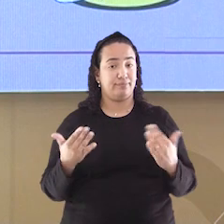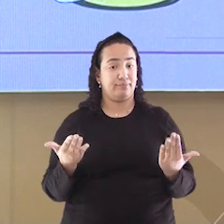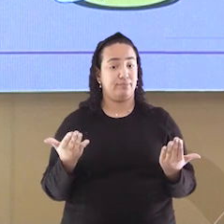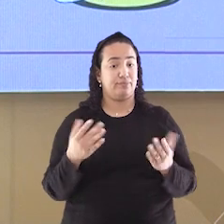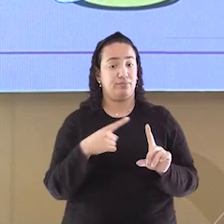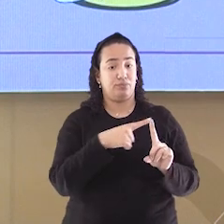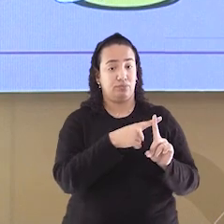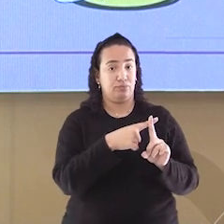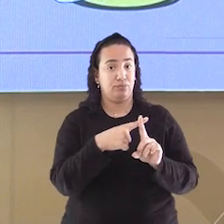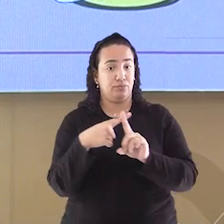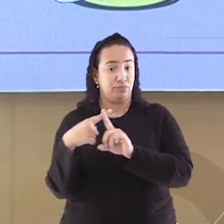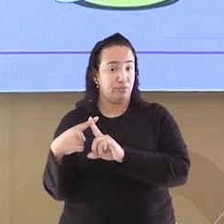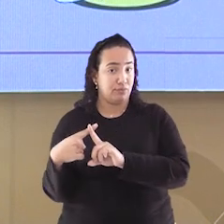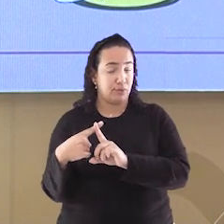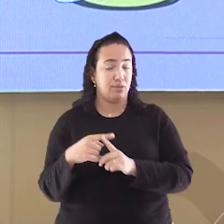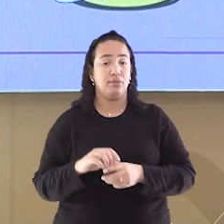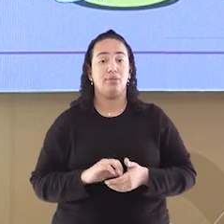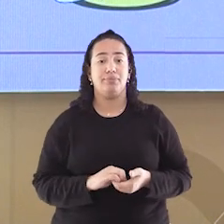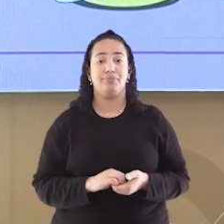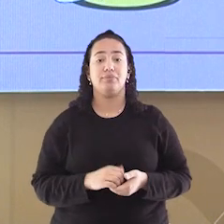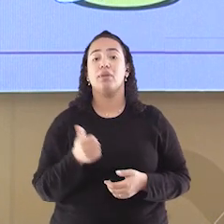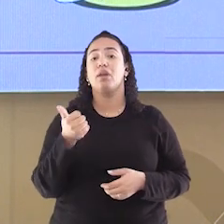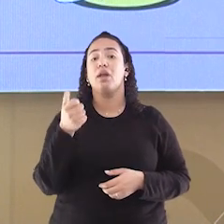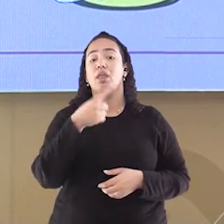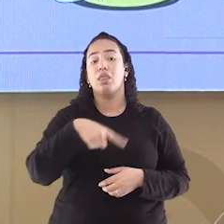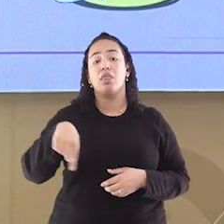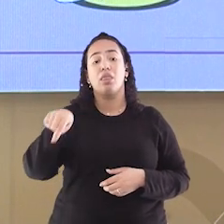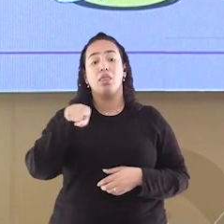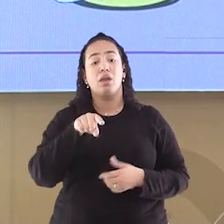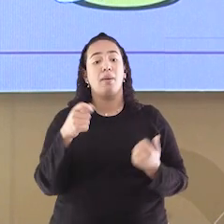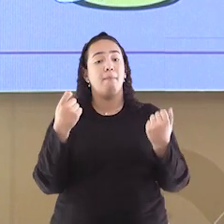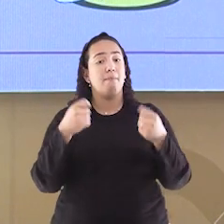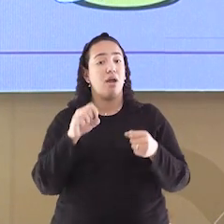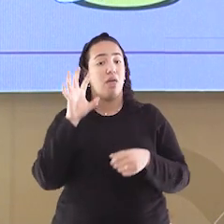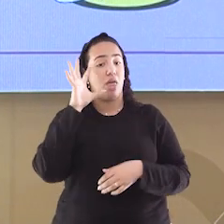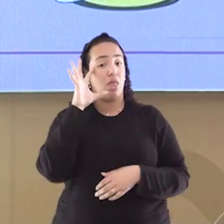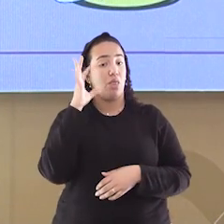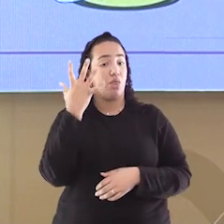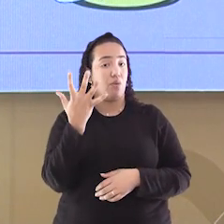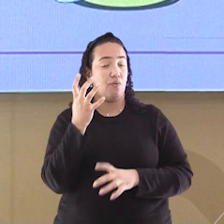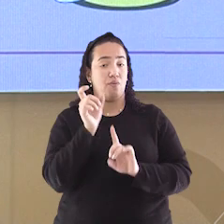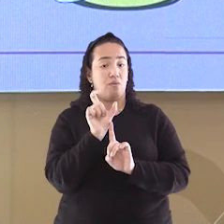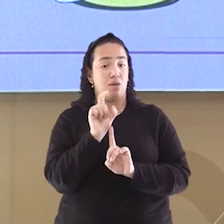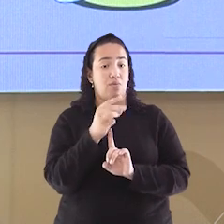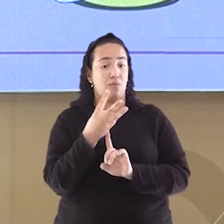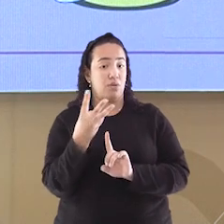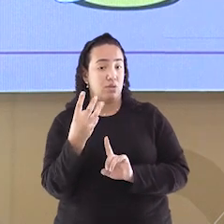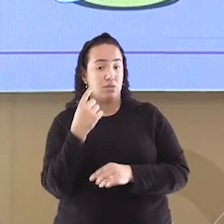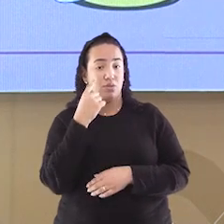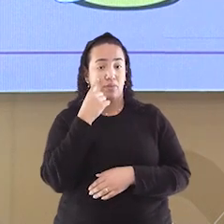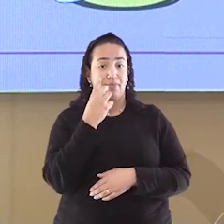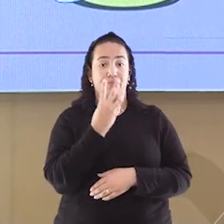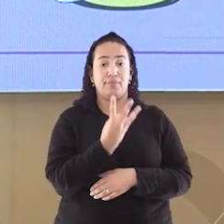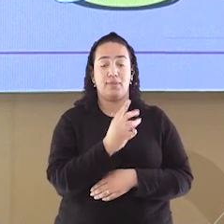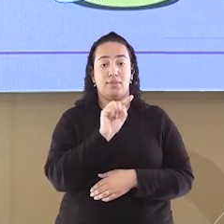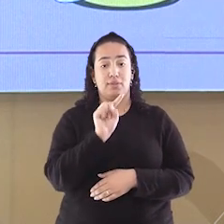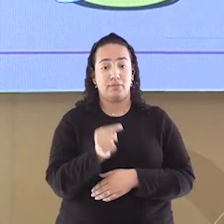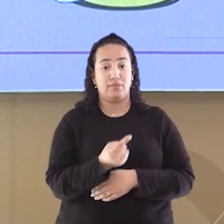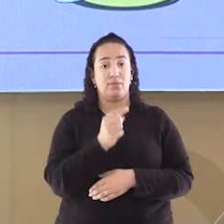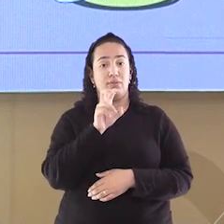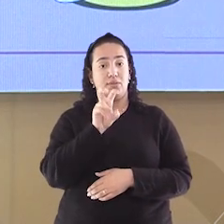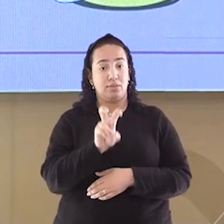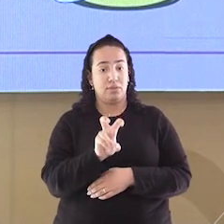multiplicação aqui, primeiro a gente tem que resolver a potenciação. 3,5 elevado ao quadrado,